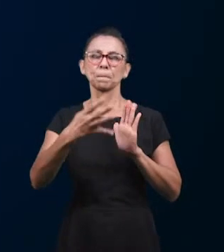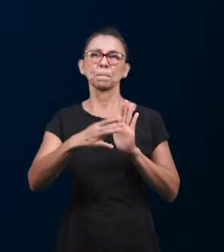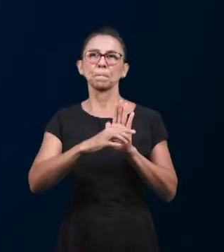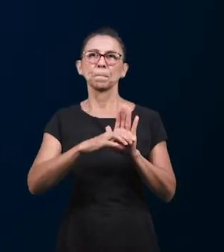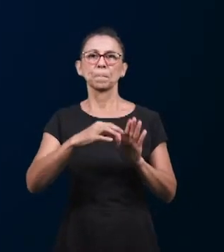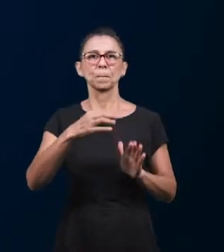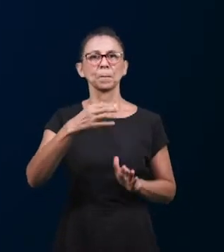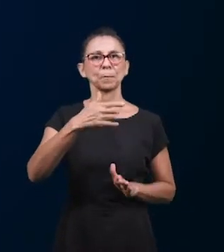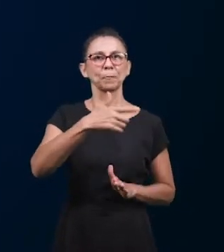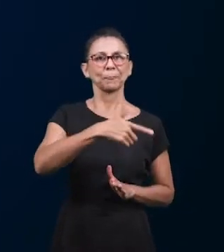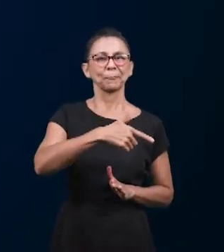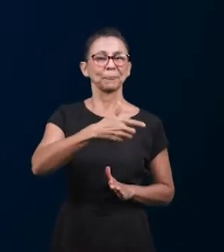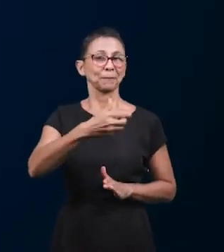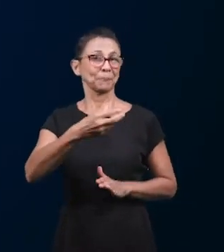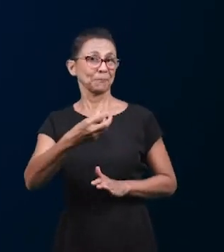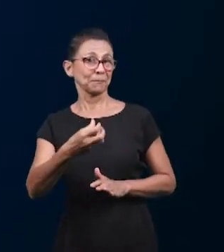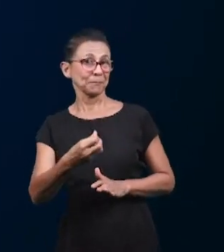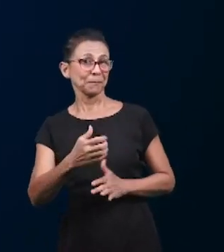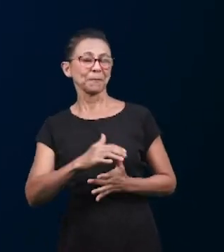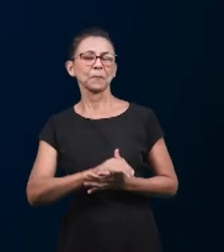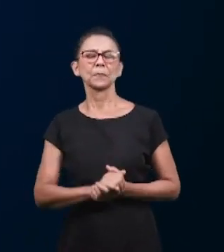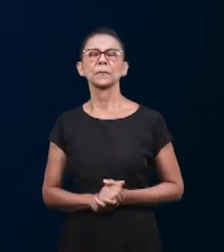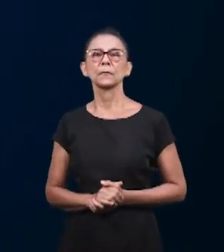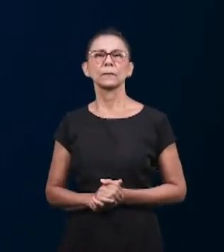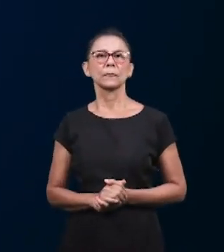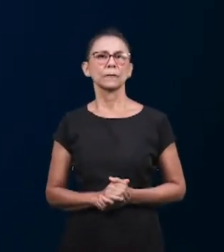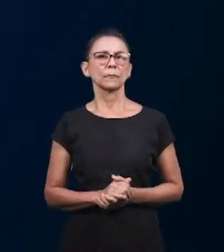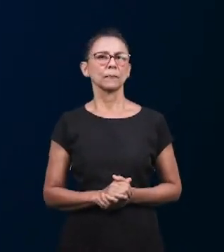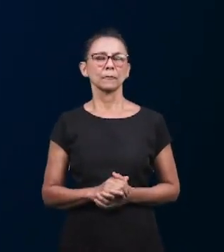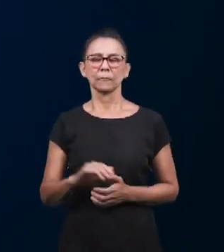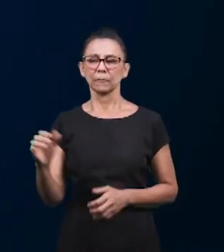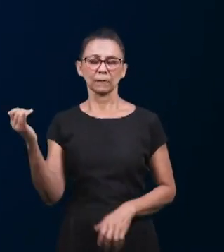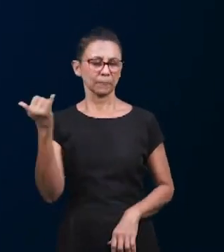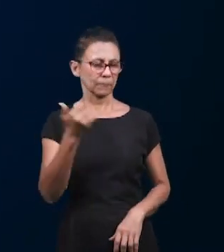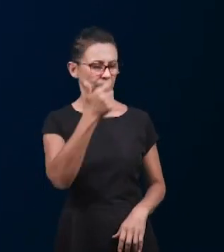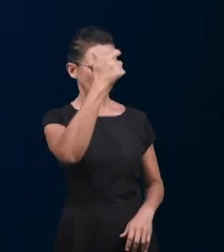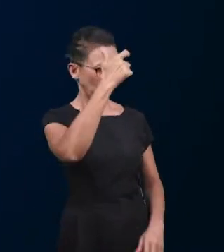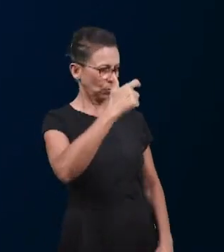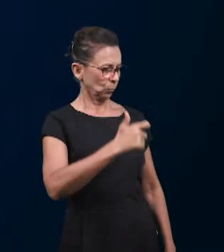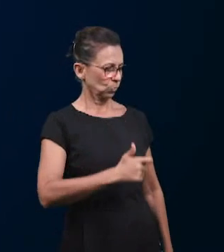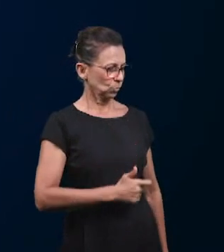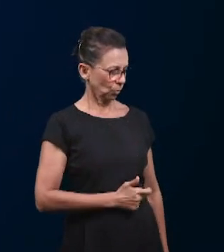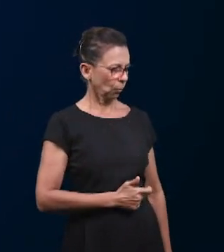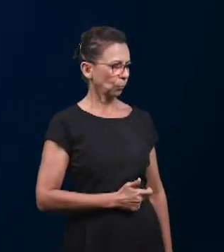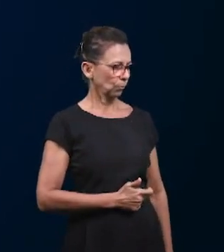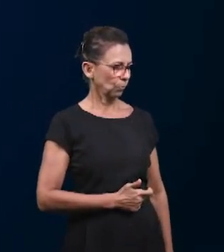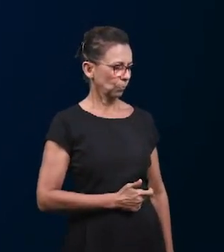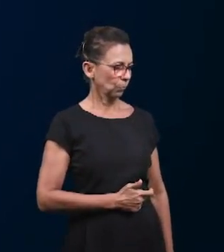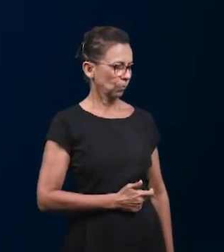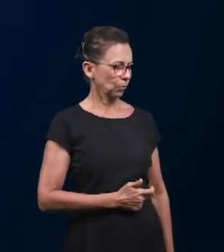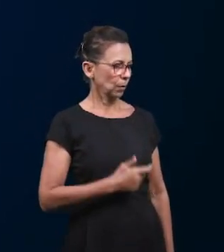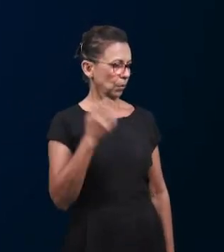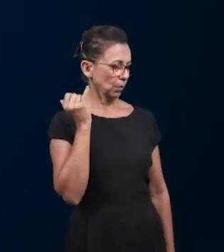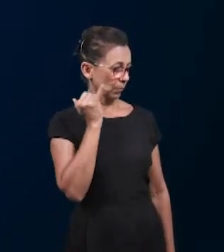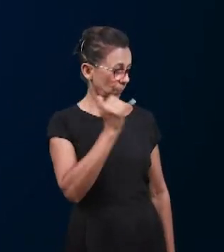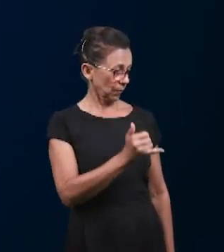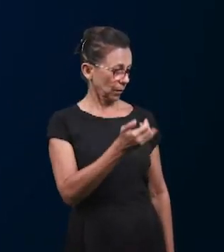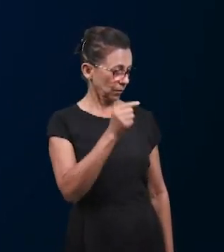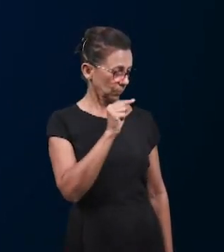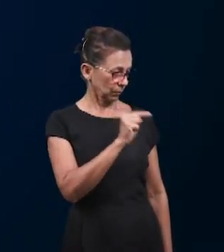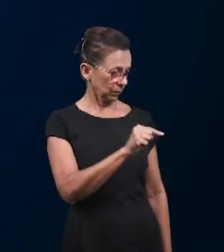verso 26, que diz: Jesus disse-lhe: eu o sou, eu que falo